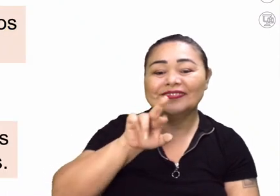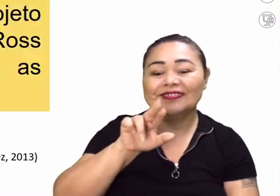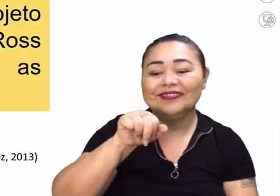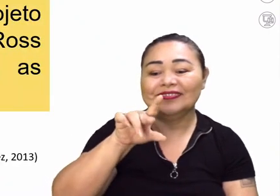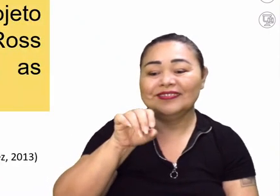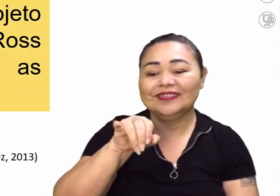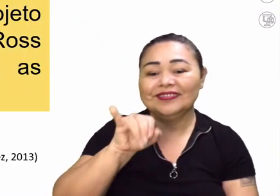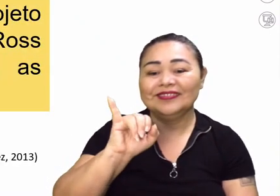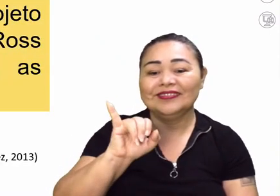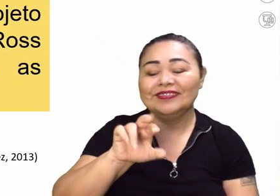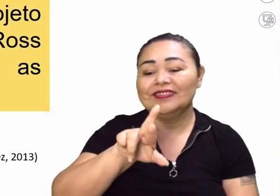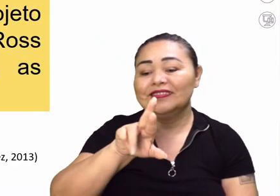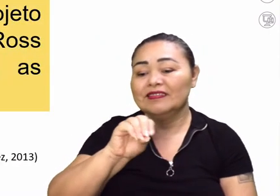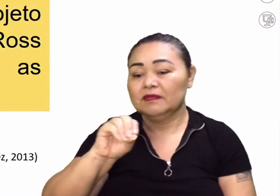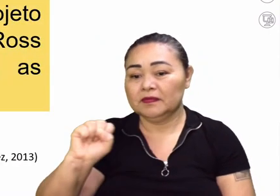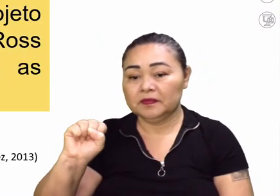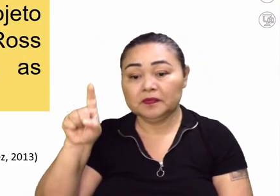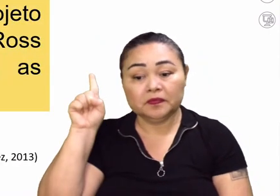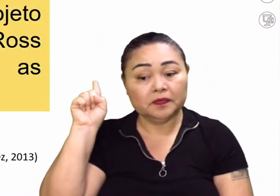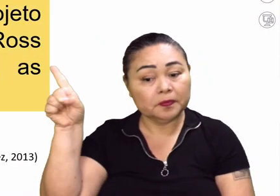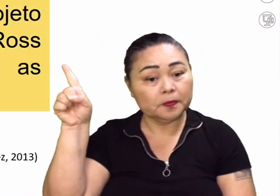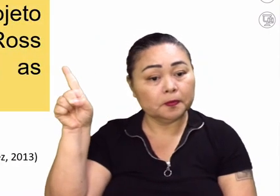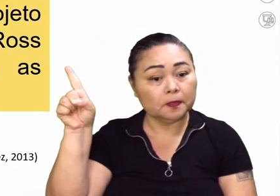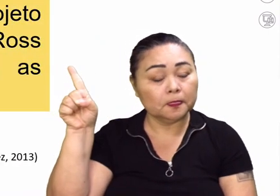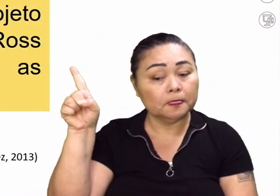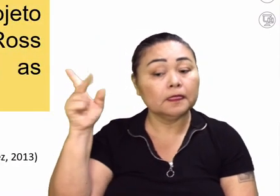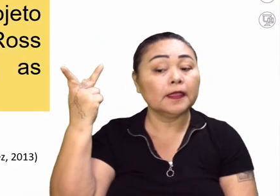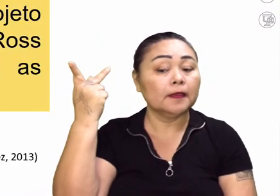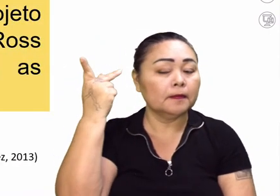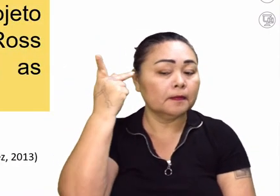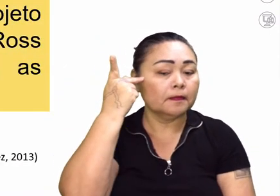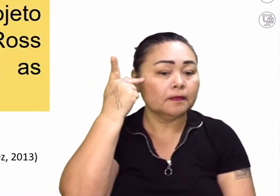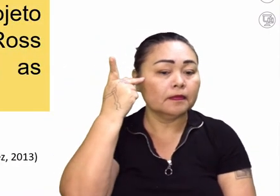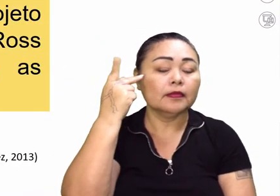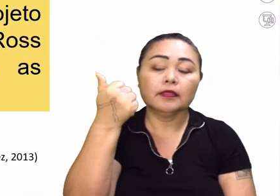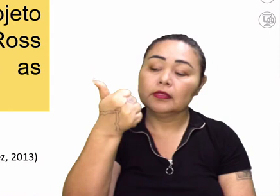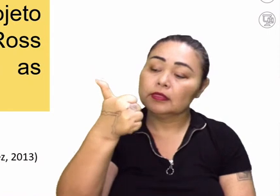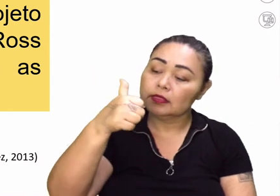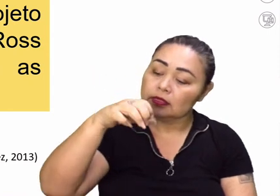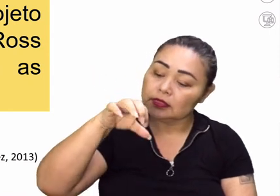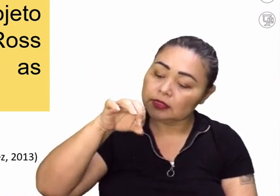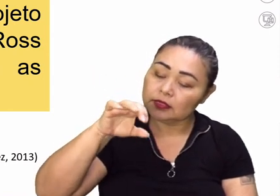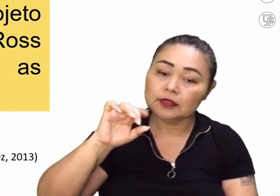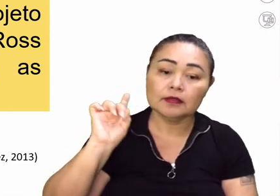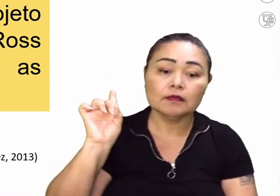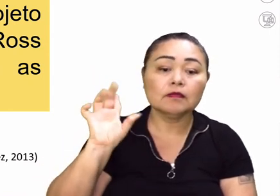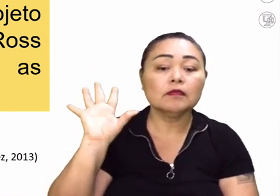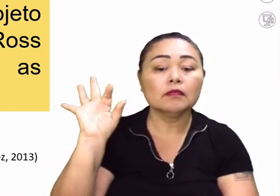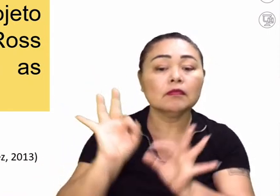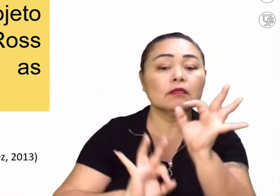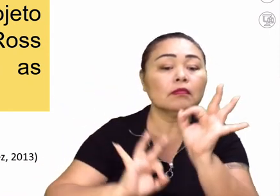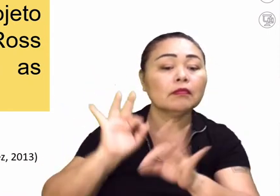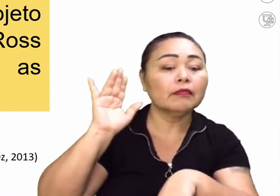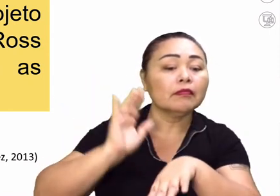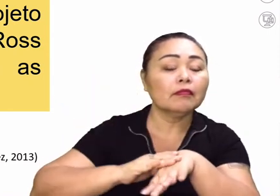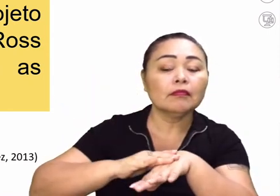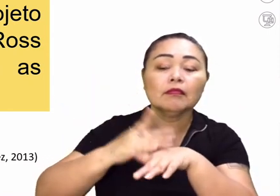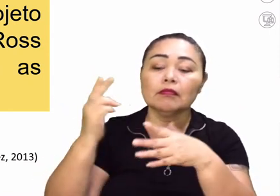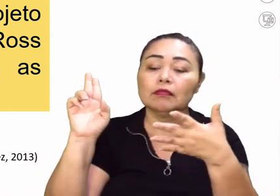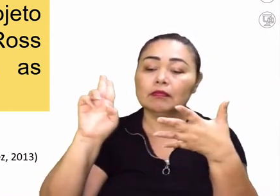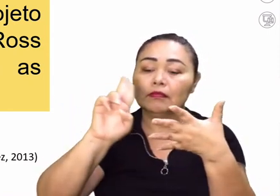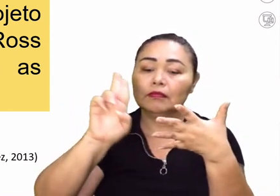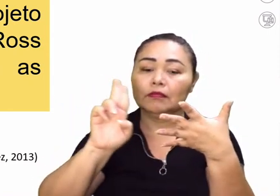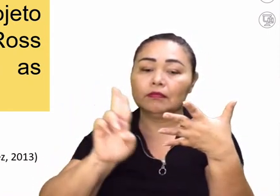Jurandir Ross lá em 1990 elaborou a mais recente